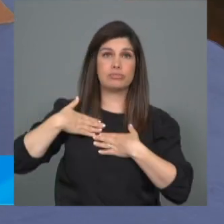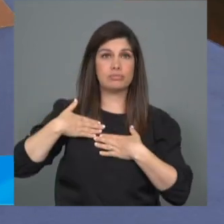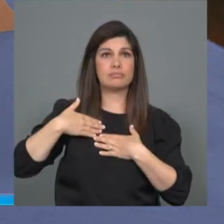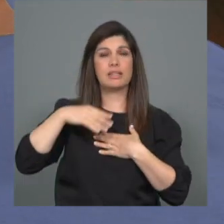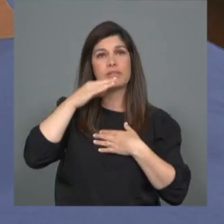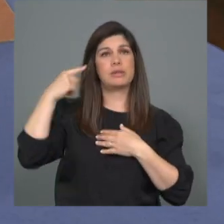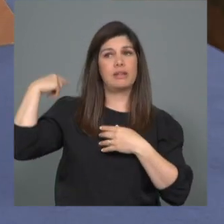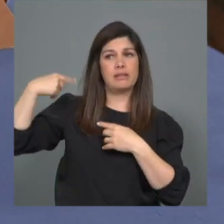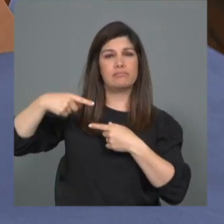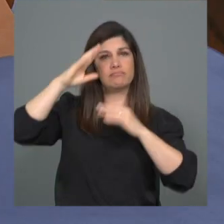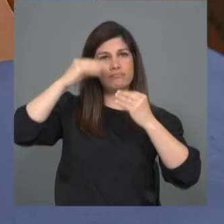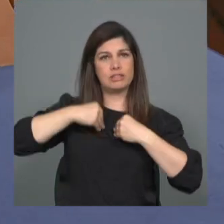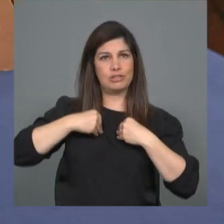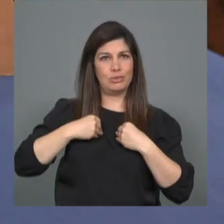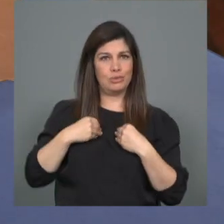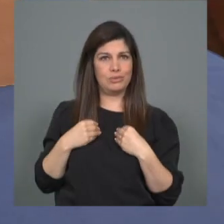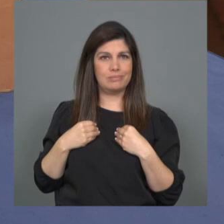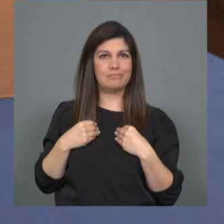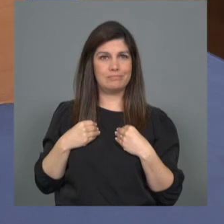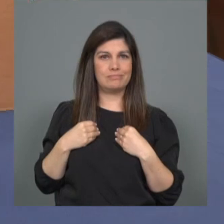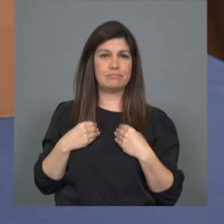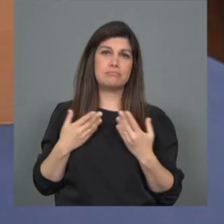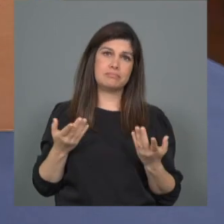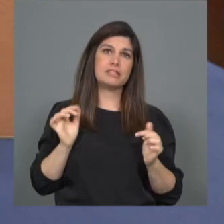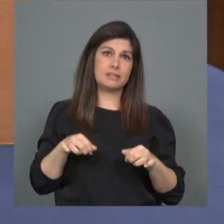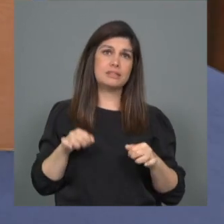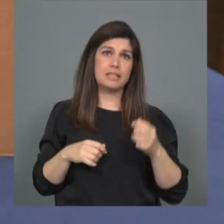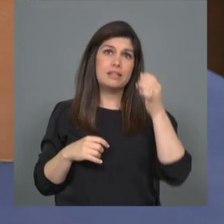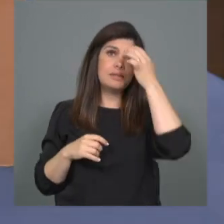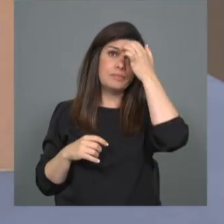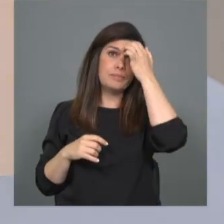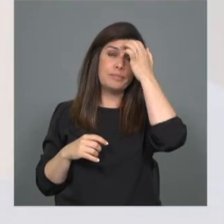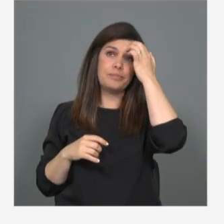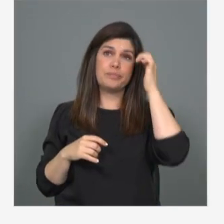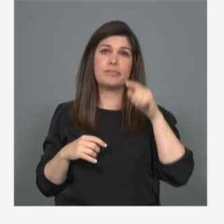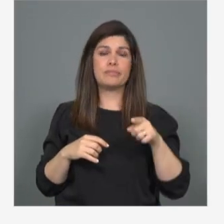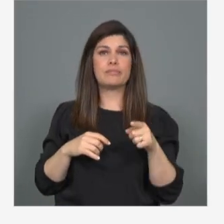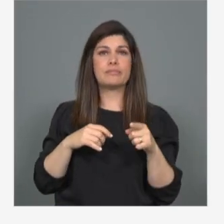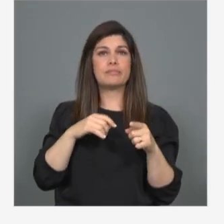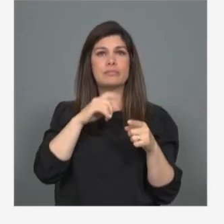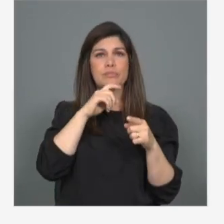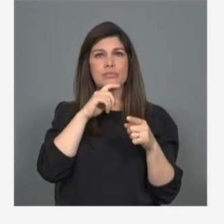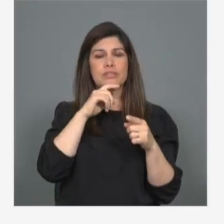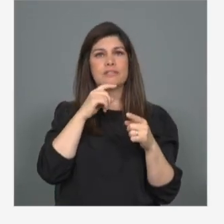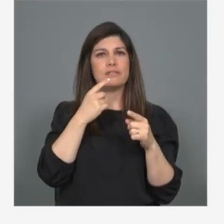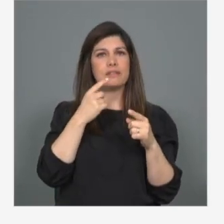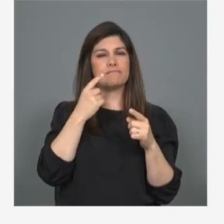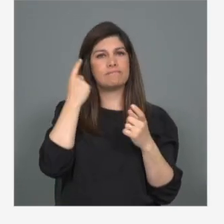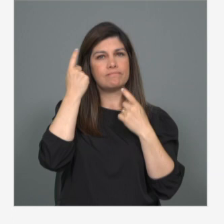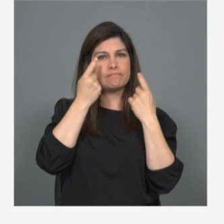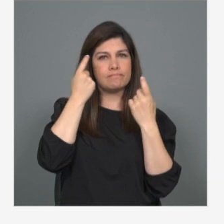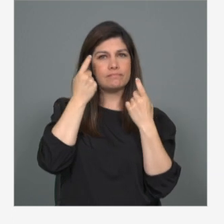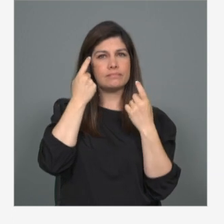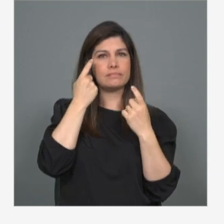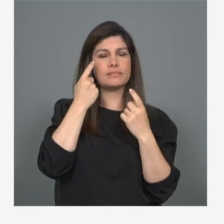ensinando. E nesse aspecto eu acho que, sim, há aqui uma ideia que também poderia ser explorada, digamos assim,